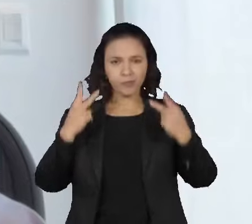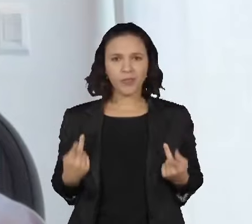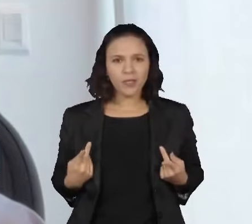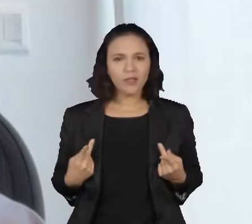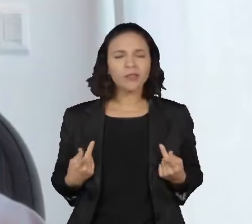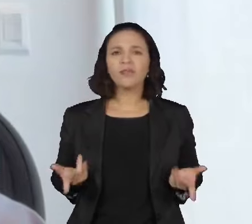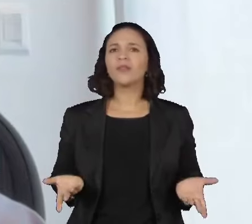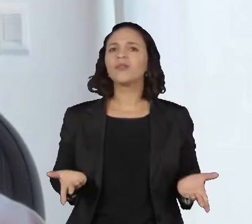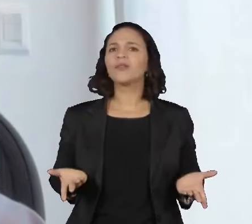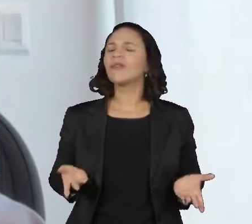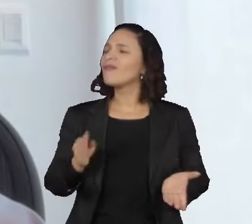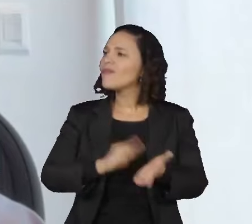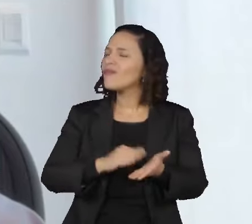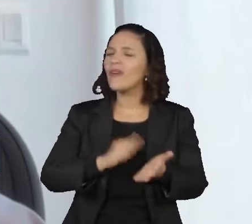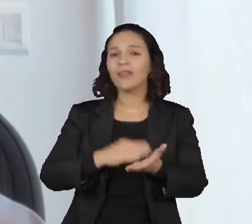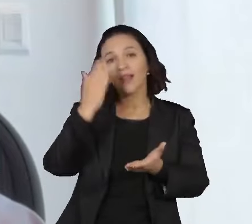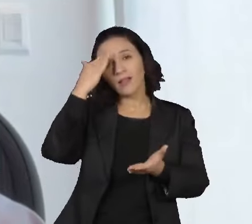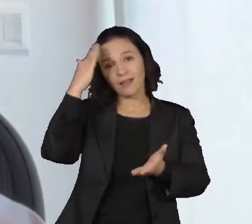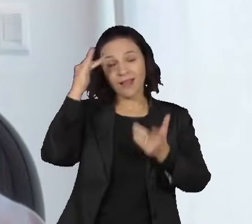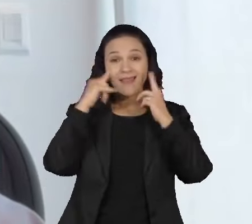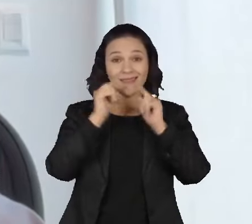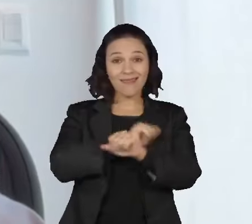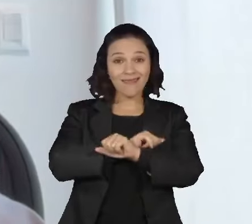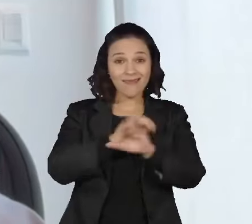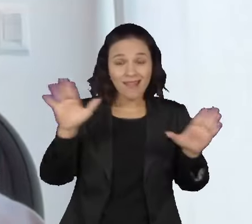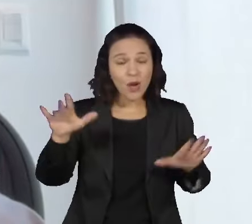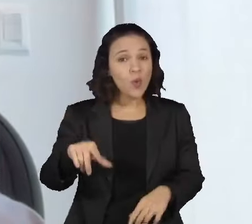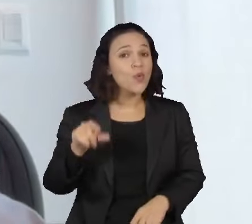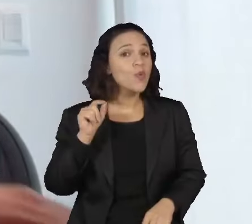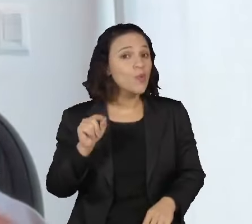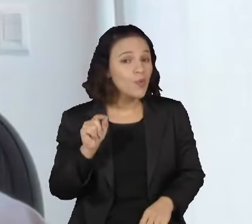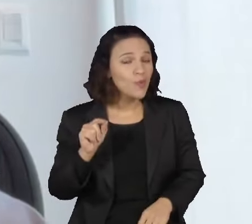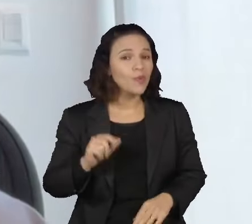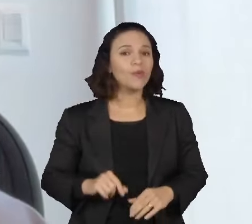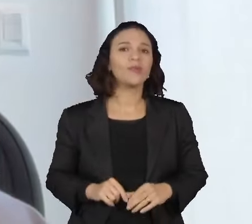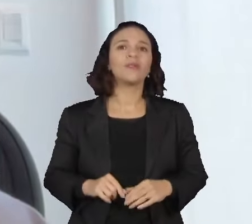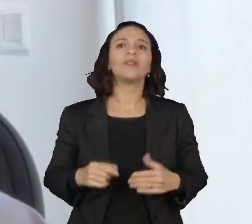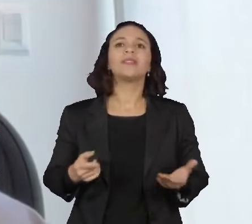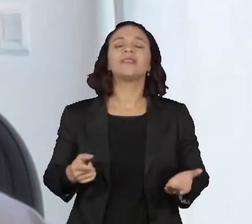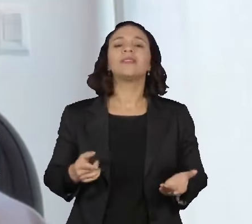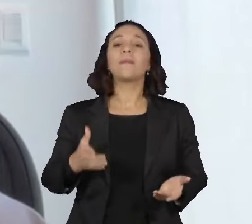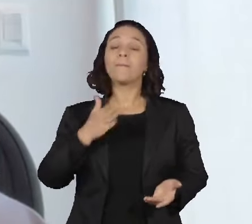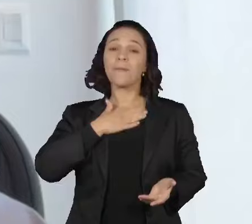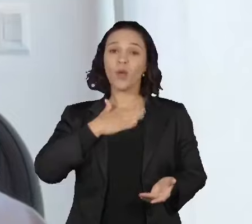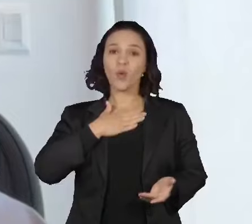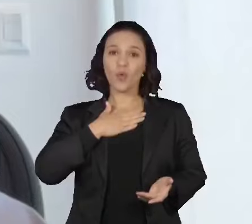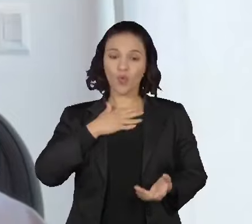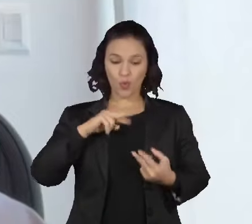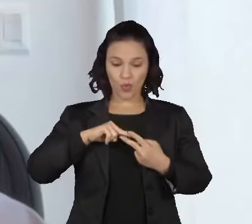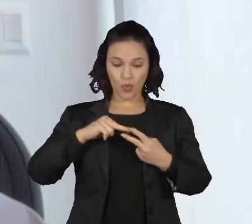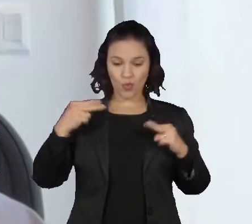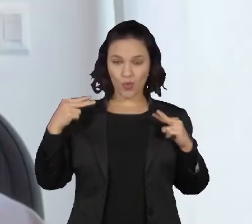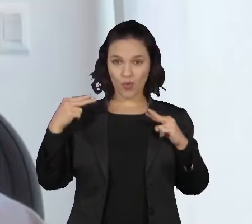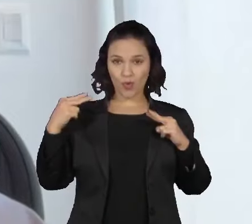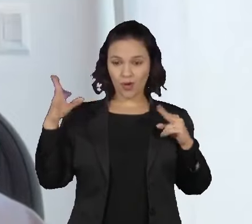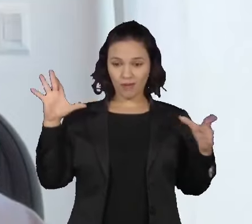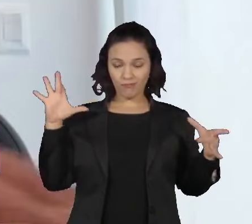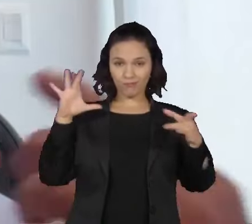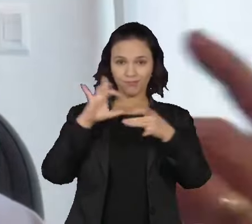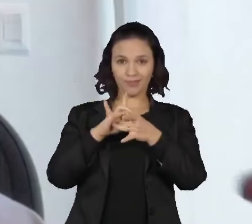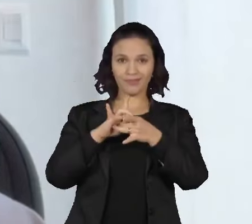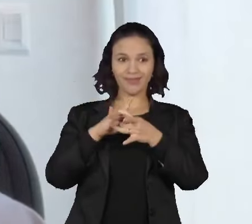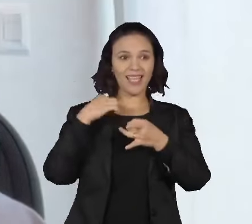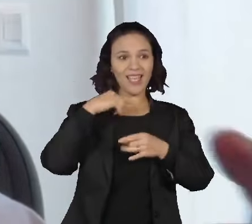ainda não entendeu essa associação com o teu genoma, com o que você realmente